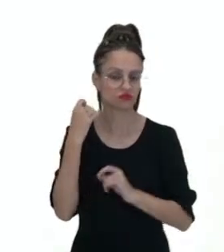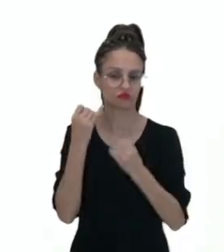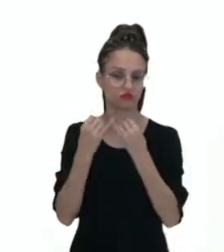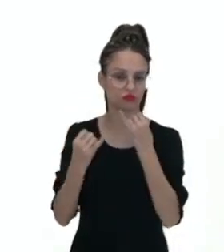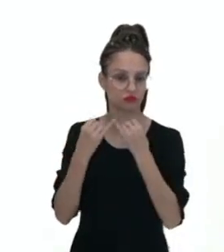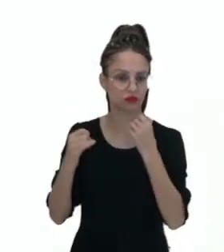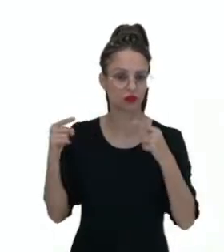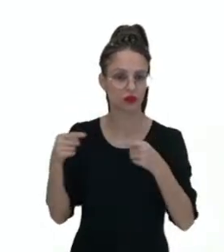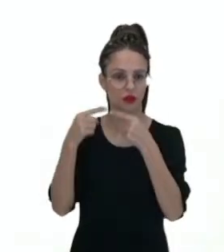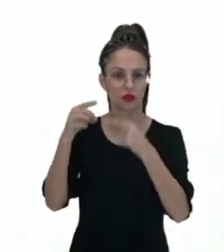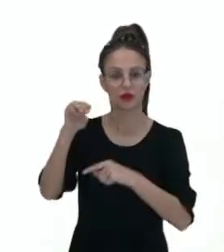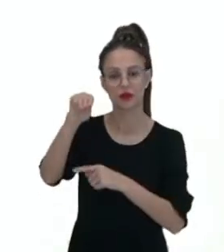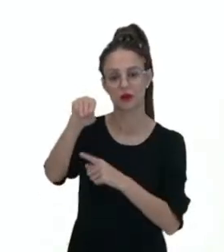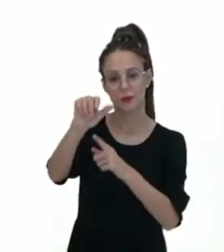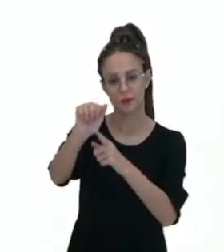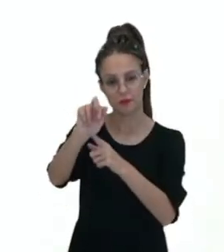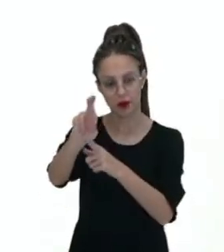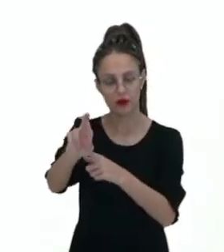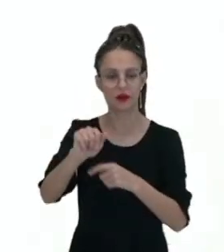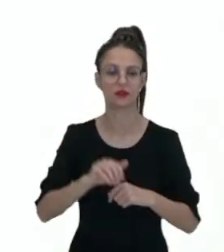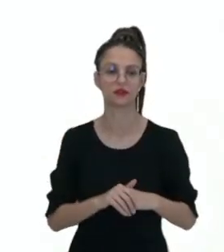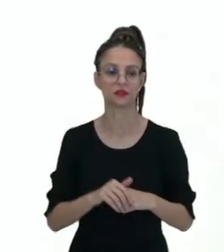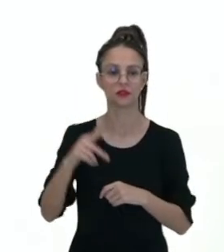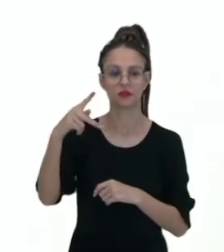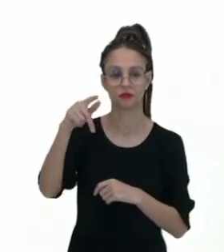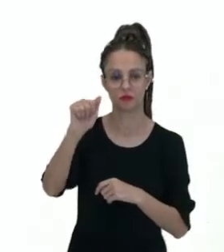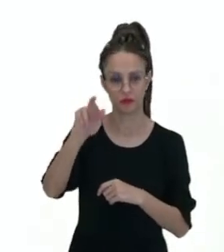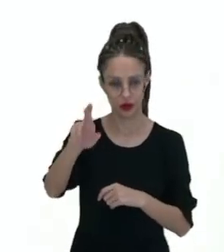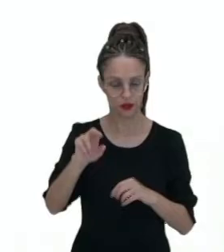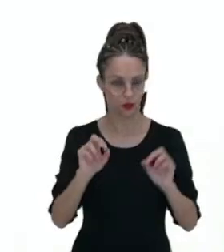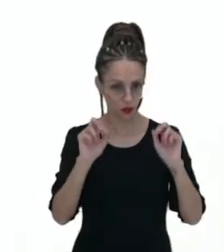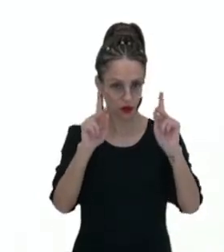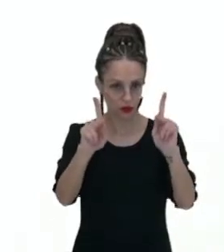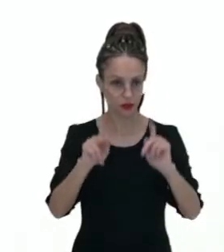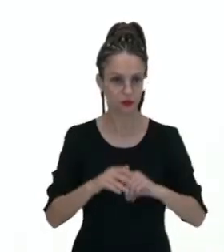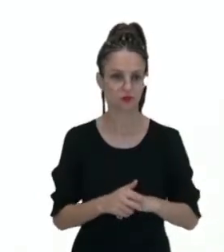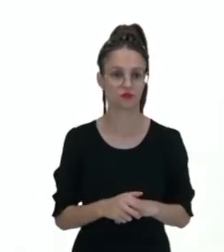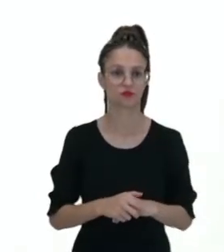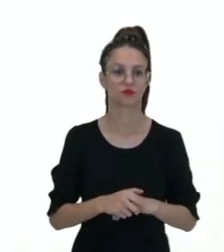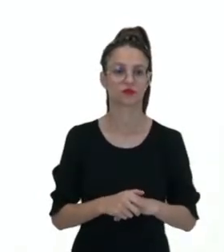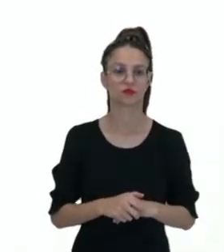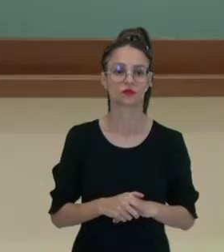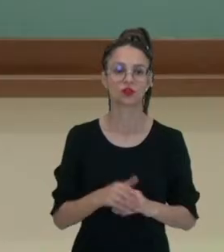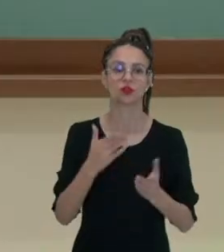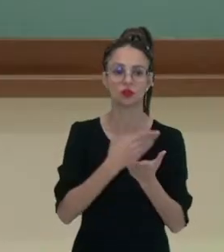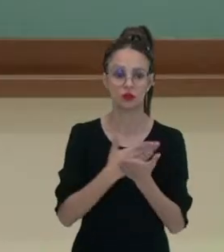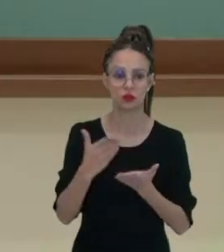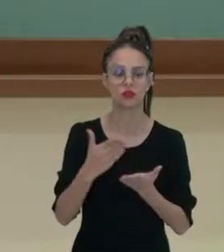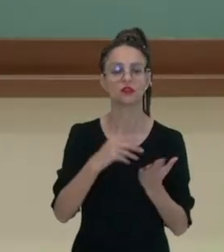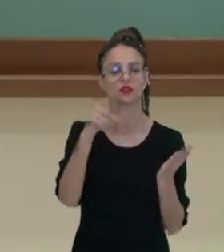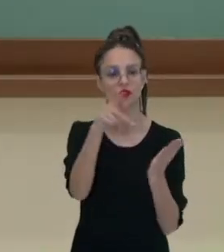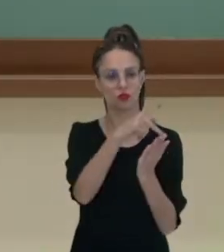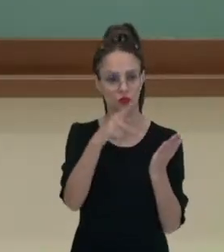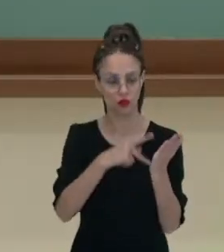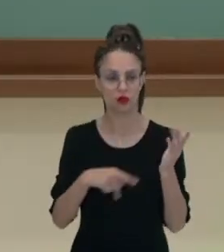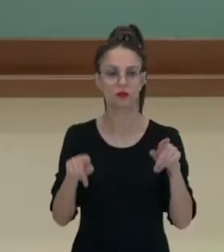mar, par, tá ok? No início do poema eu observo algumas rimas,